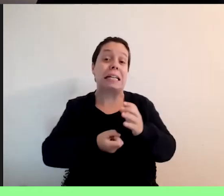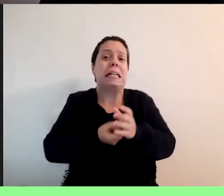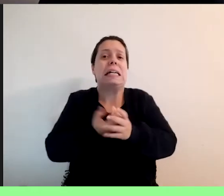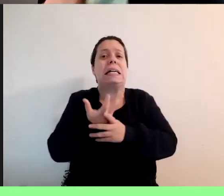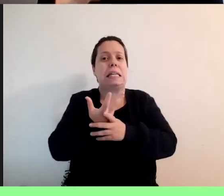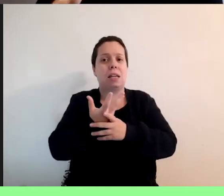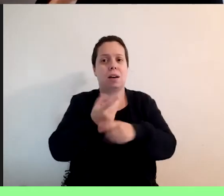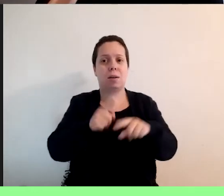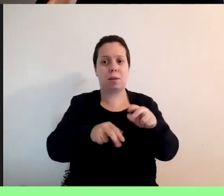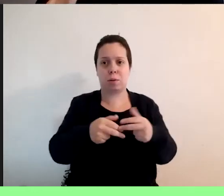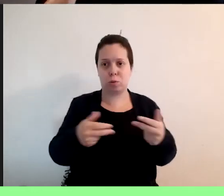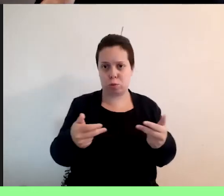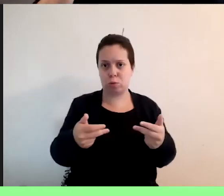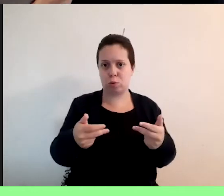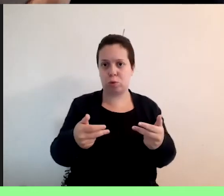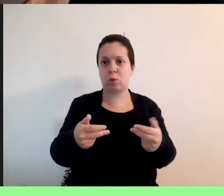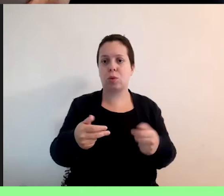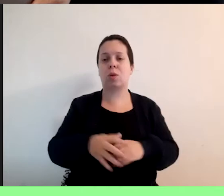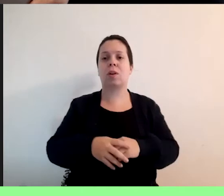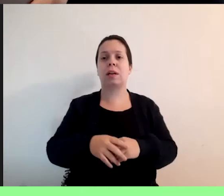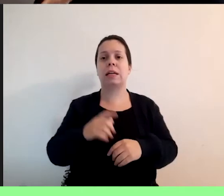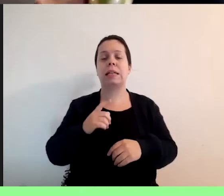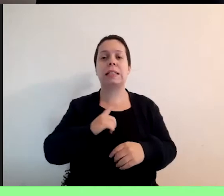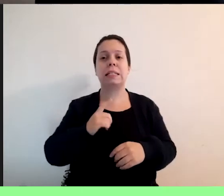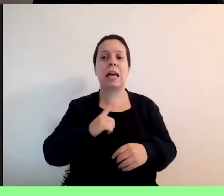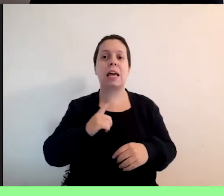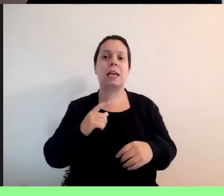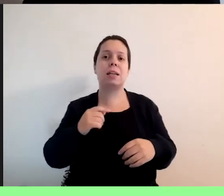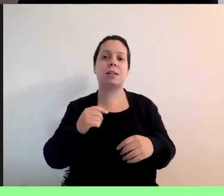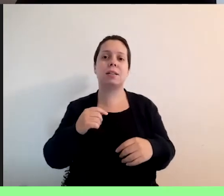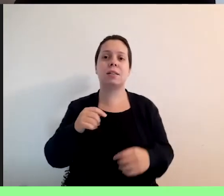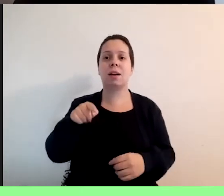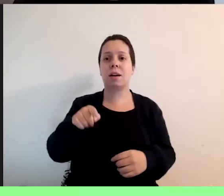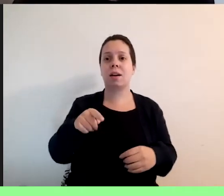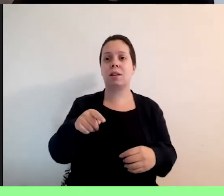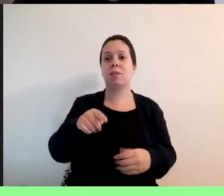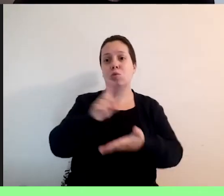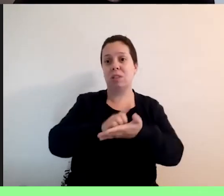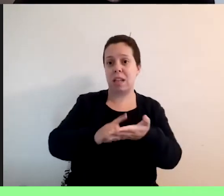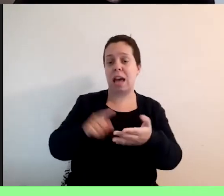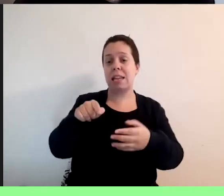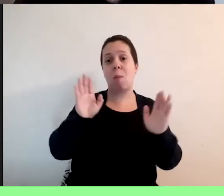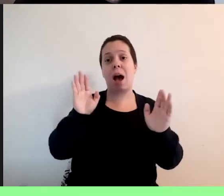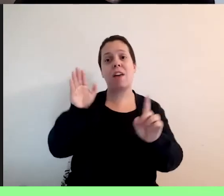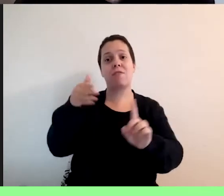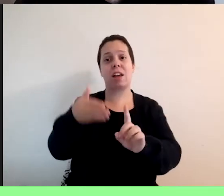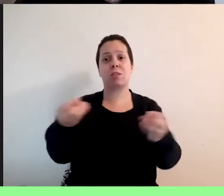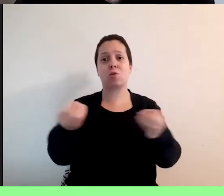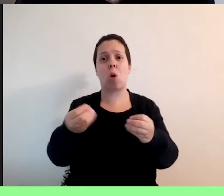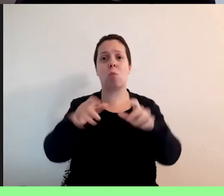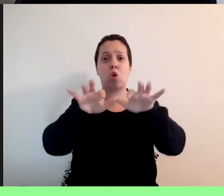WCAG é uma referência que a gente tem para criar essa acessibilidade em questão de código,